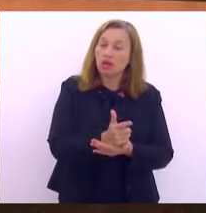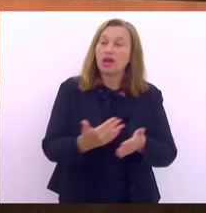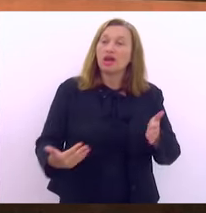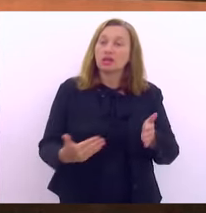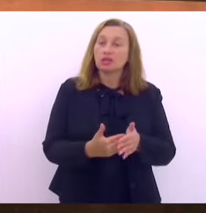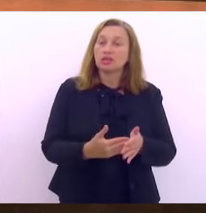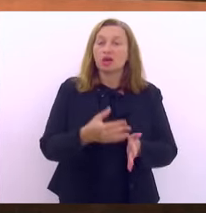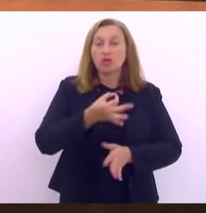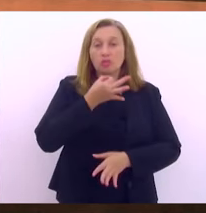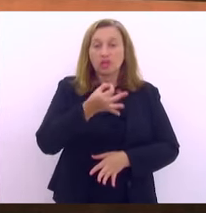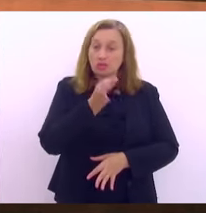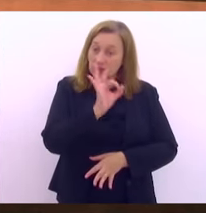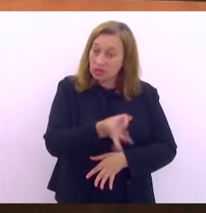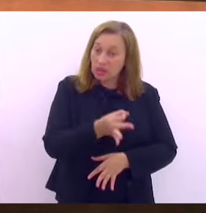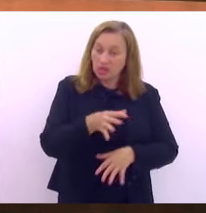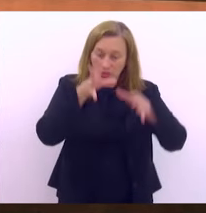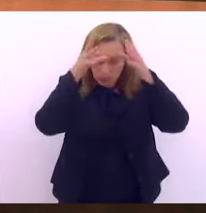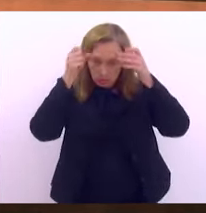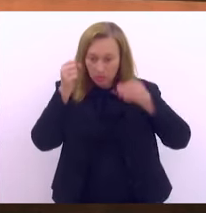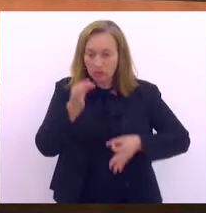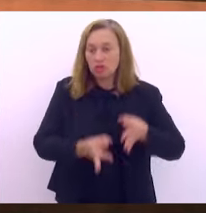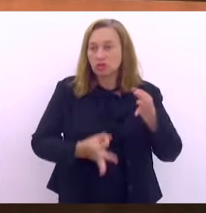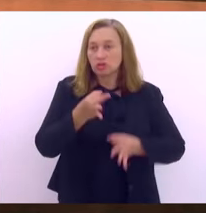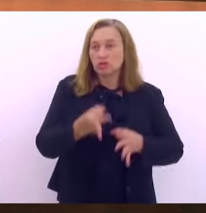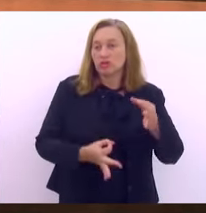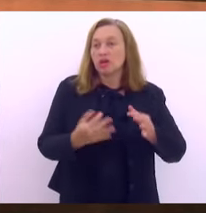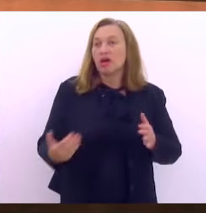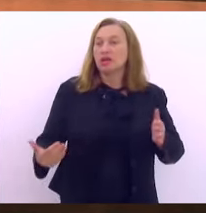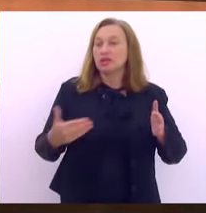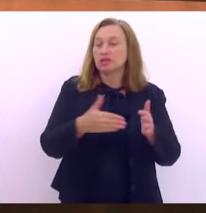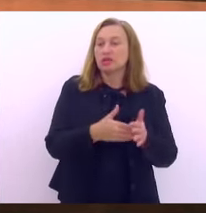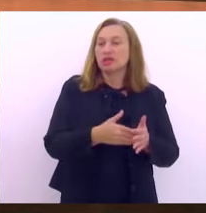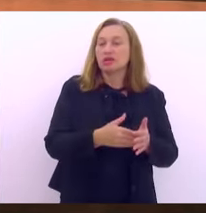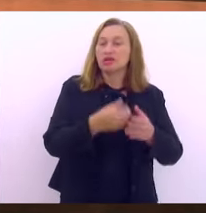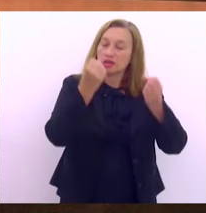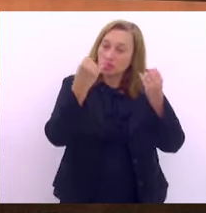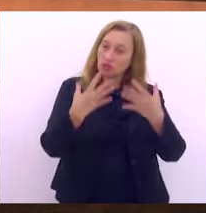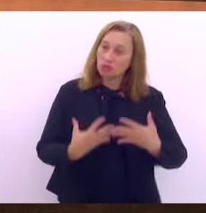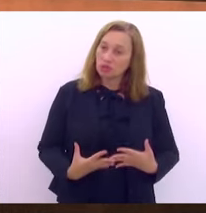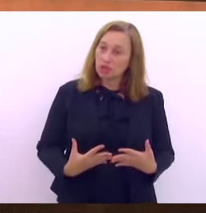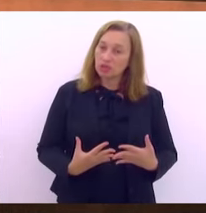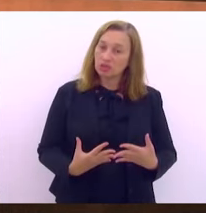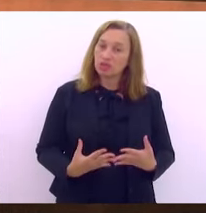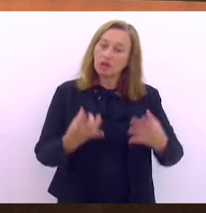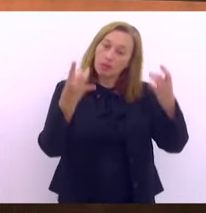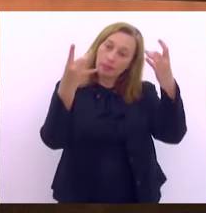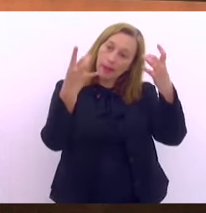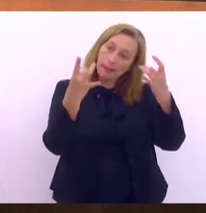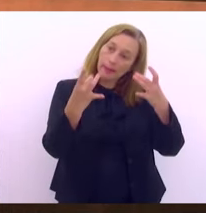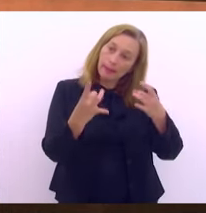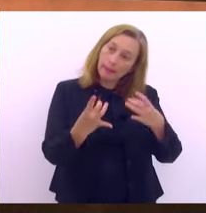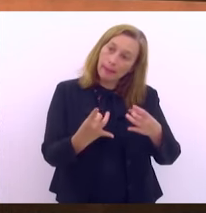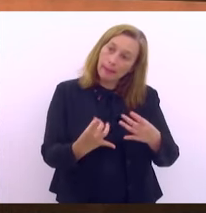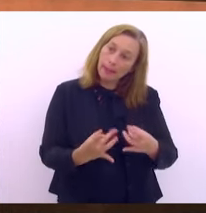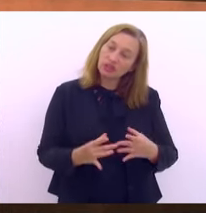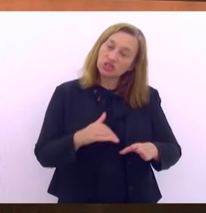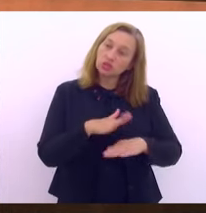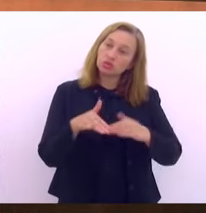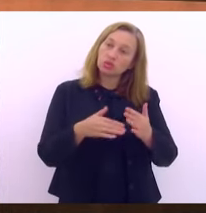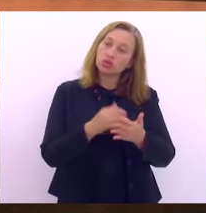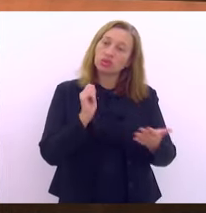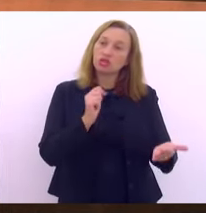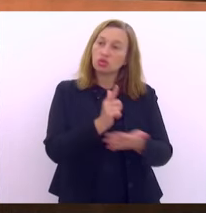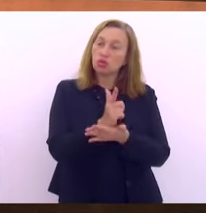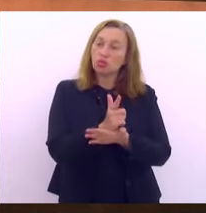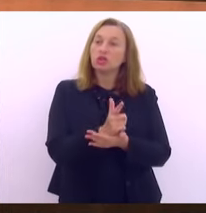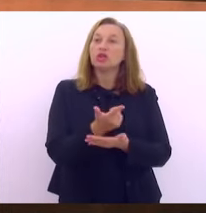uma posição definitiva do Tribunal de Contas e até o esclarecimento, tintim por tintim, de todos os pontos que a